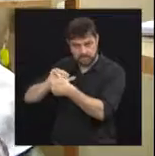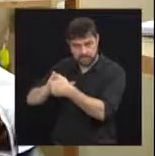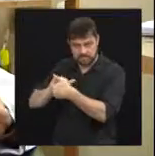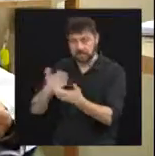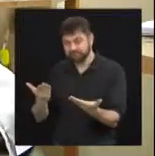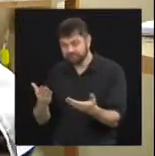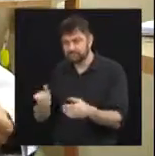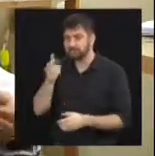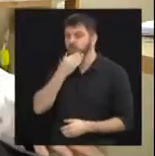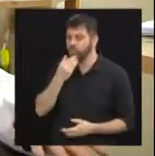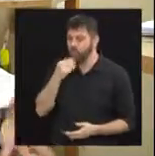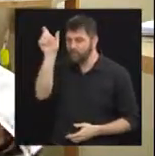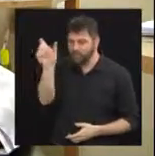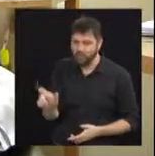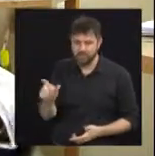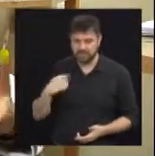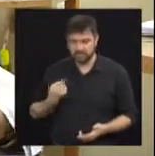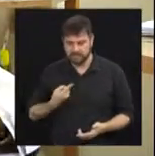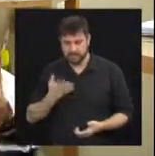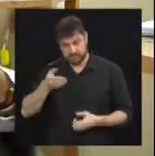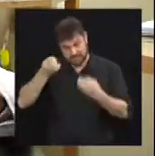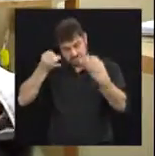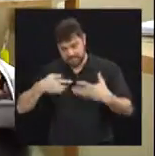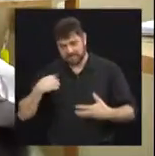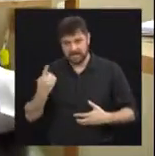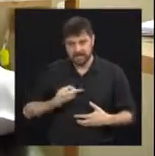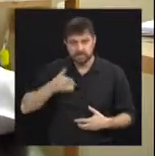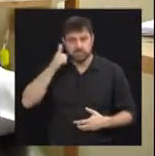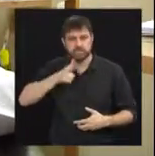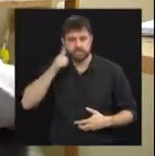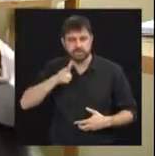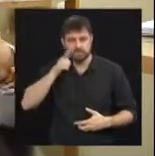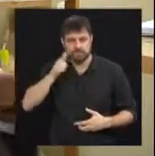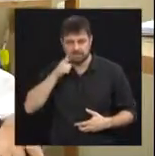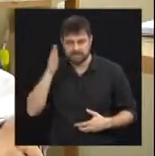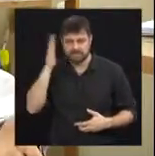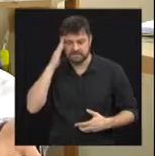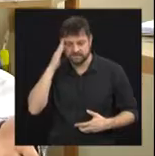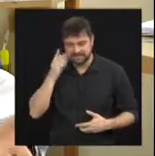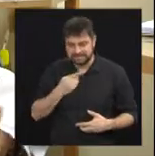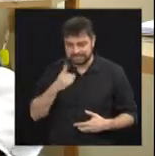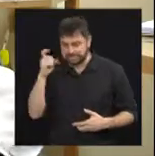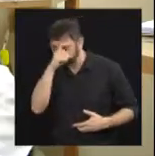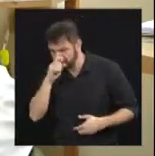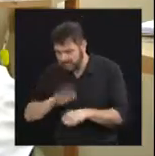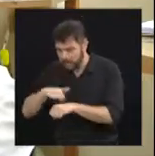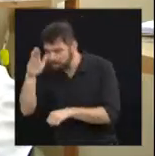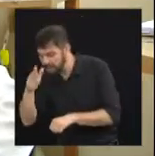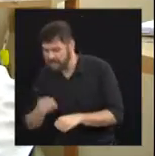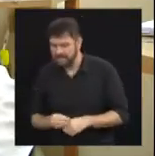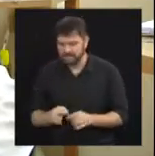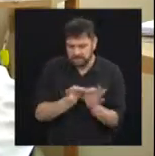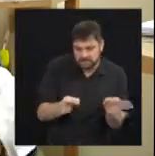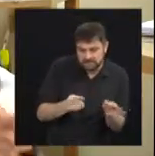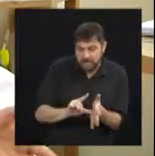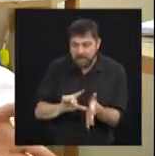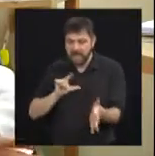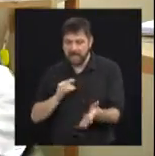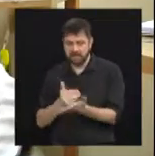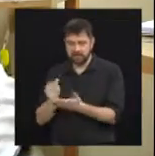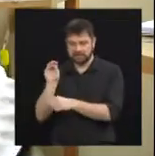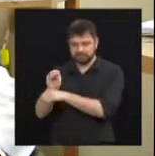vai depender. Por isso que eu até comentei que muitas vezes a gente consegue prever um pouco qual será o grau de dificuldade antes de iniciar o tratamento, com